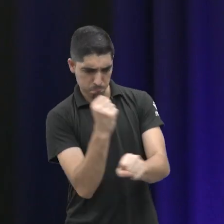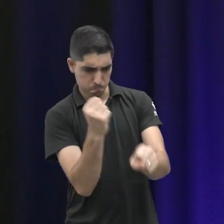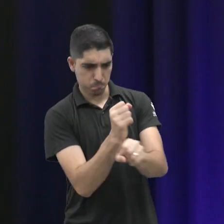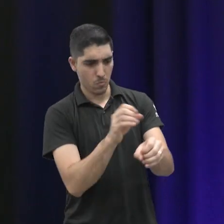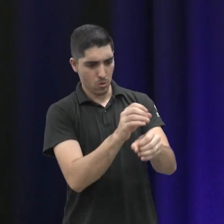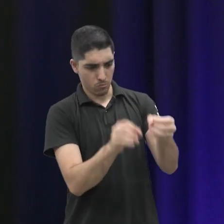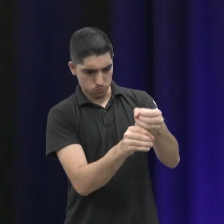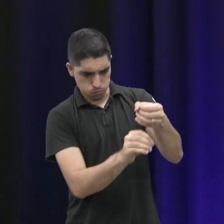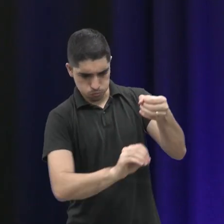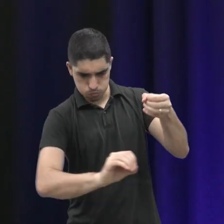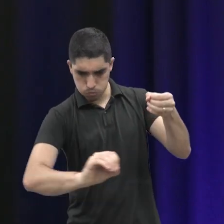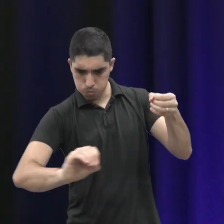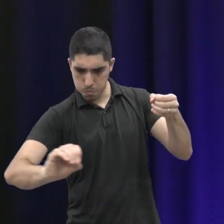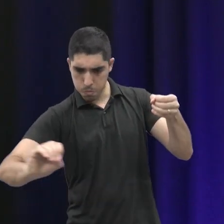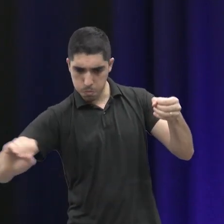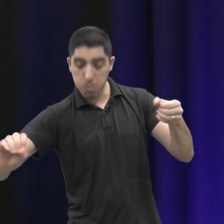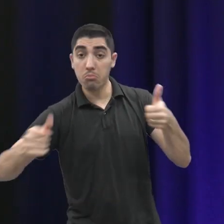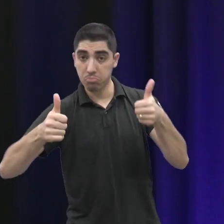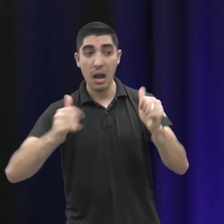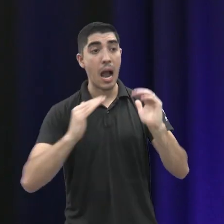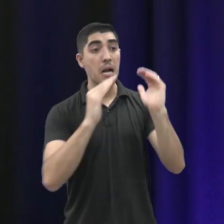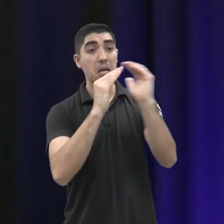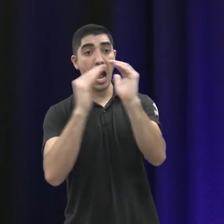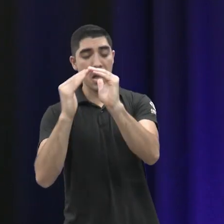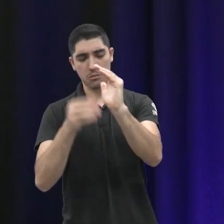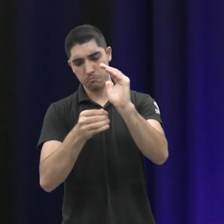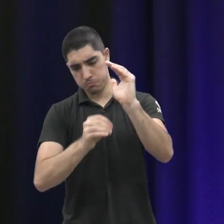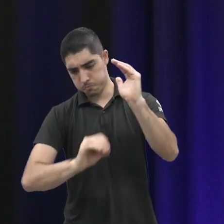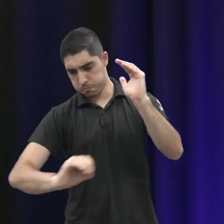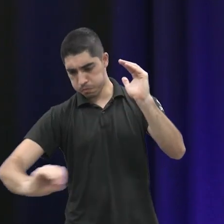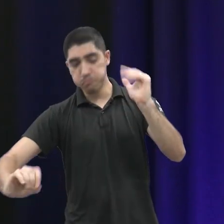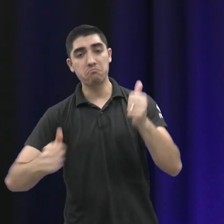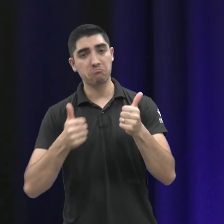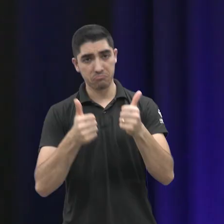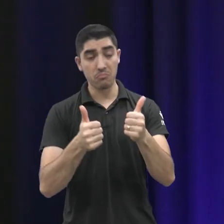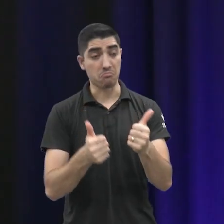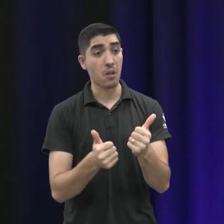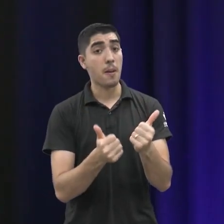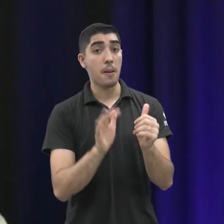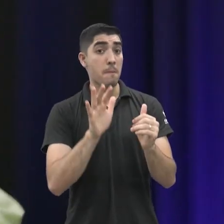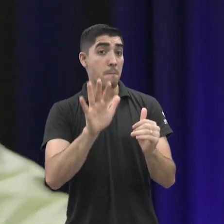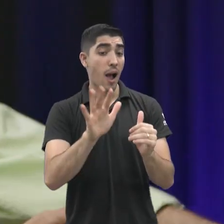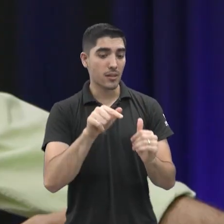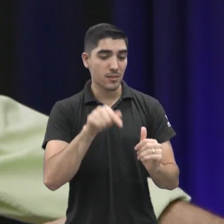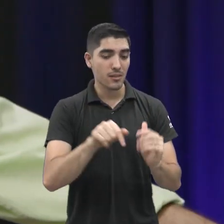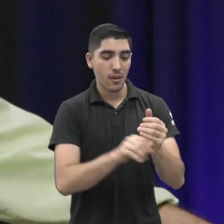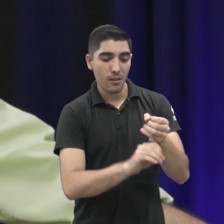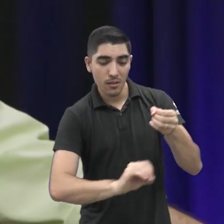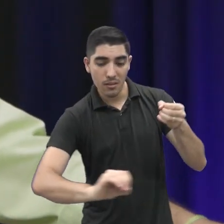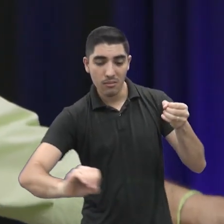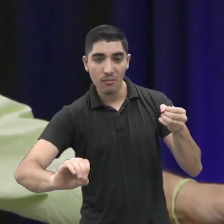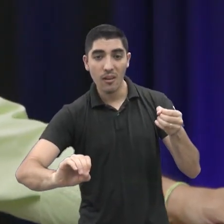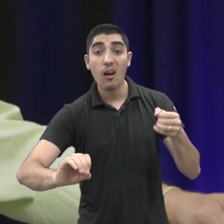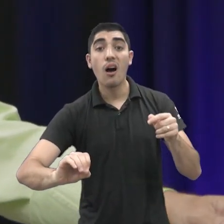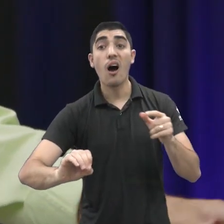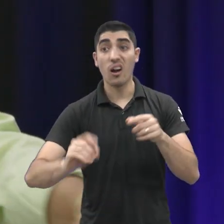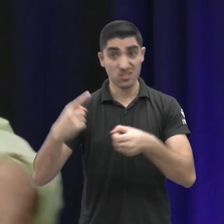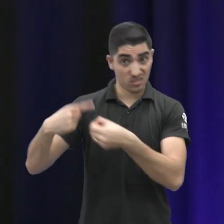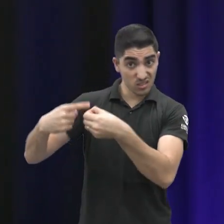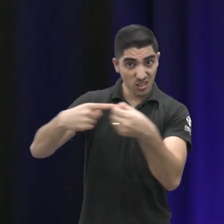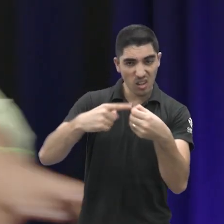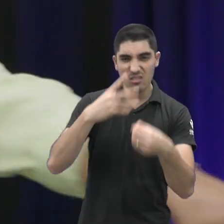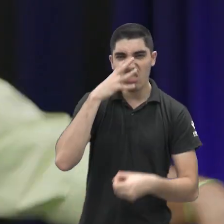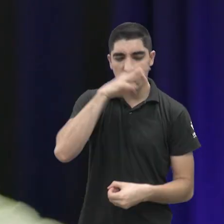e coletar o esgoto das residências. Muitas cidades faziam isso e jogavam esgoto no rio direto, né? Ou